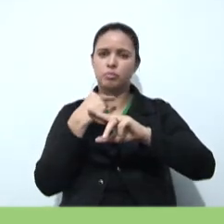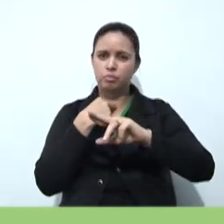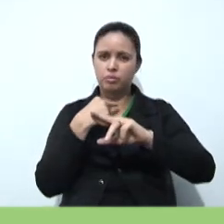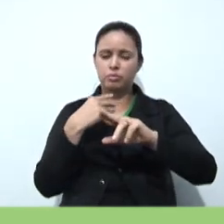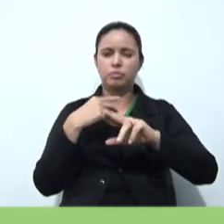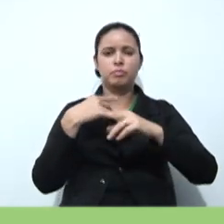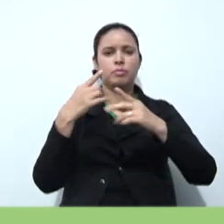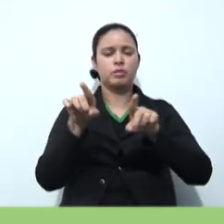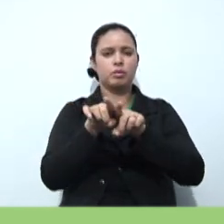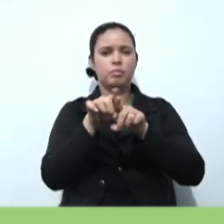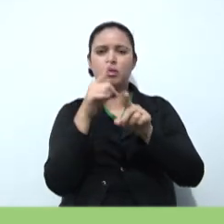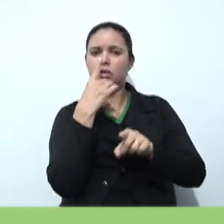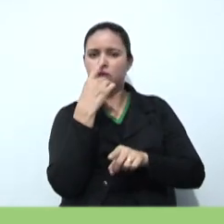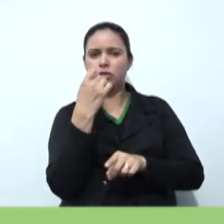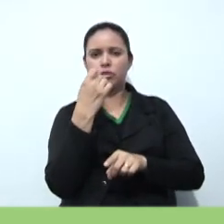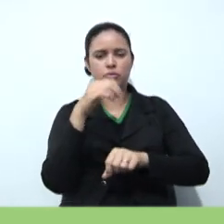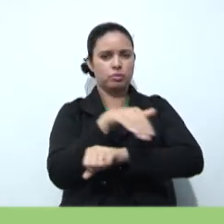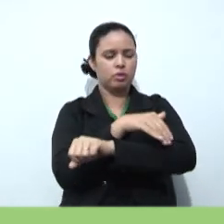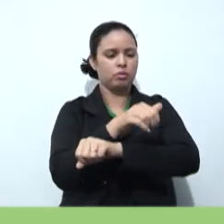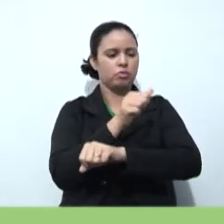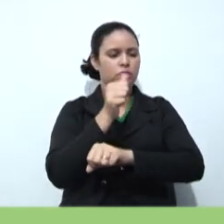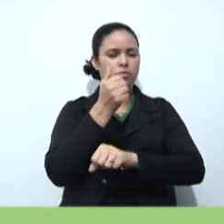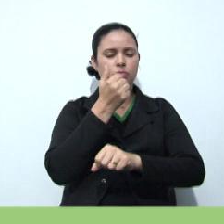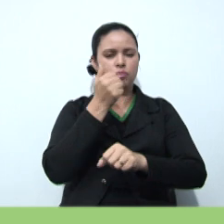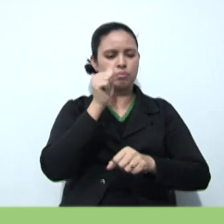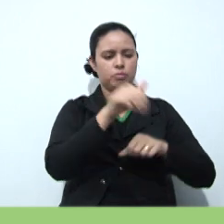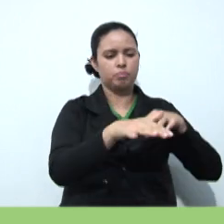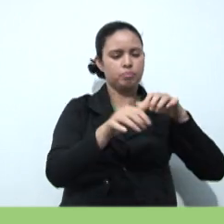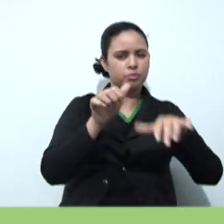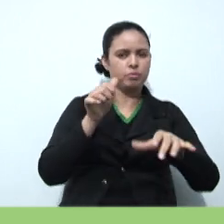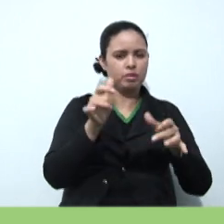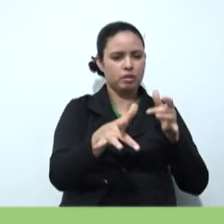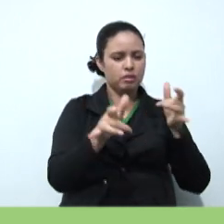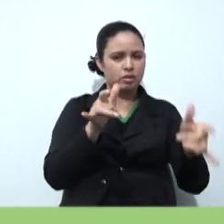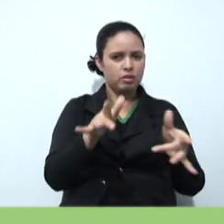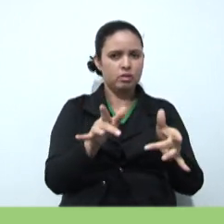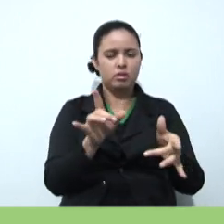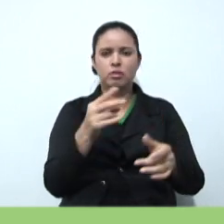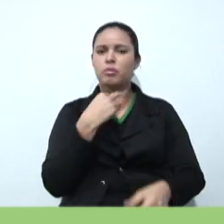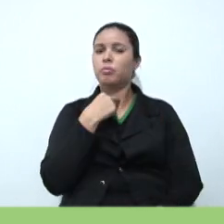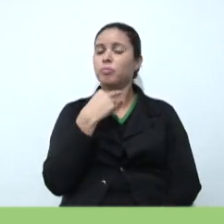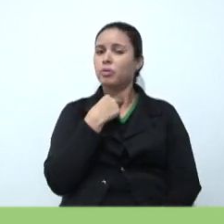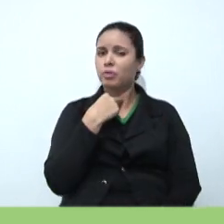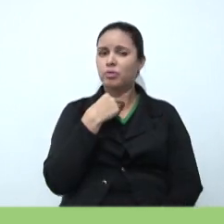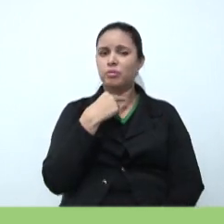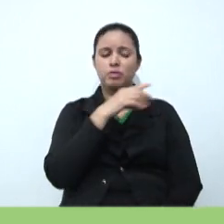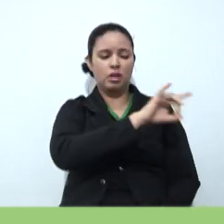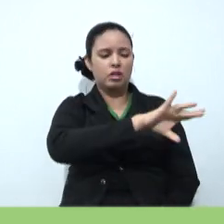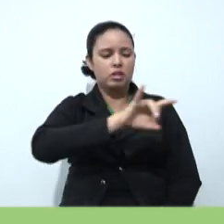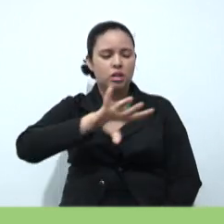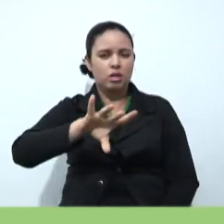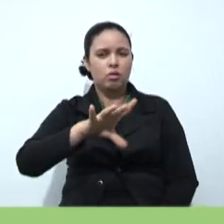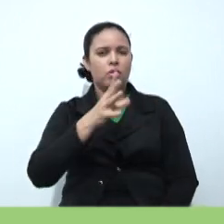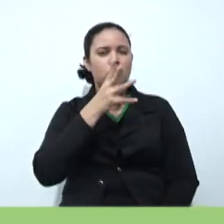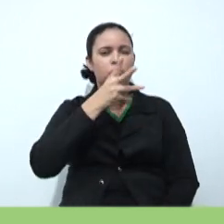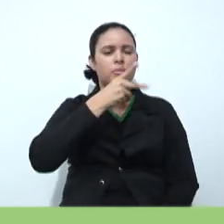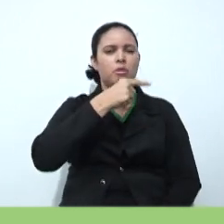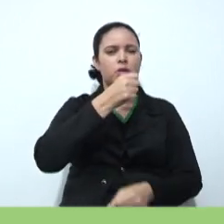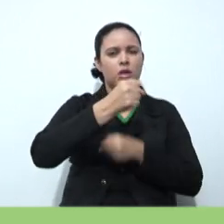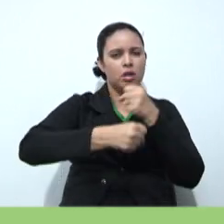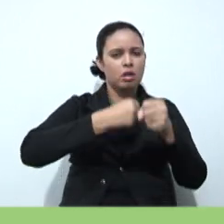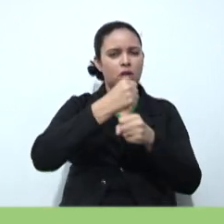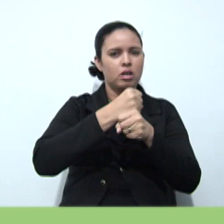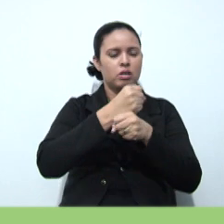Não jogue lixo nas ruas. Cada um deles possui um tipo diferente de matéria-prima, que leva anos para se desmanchar